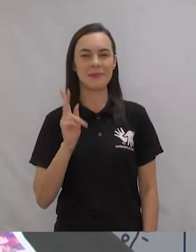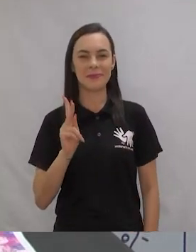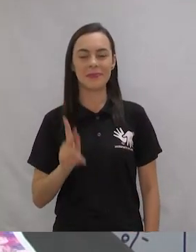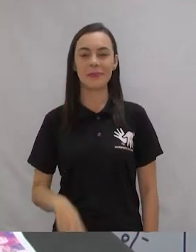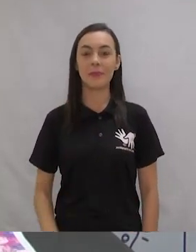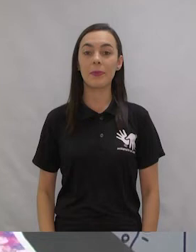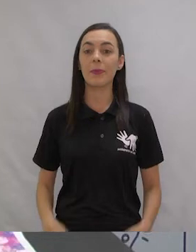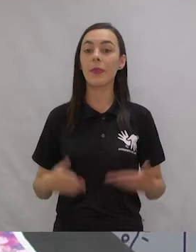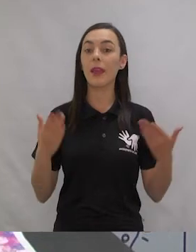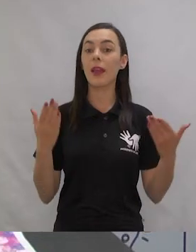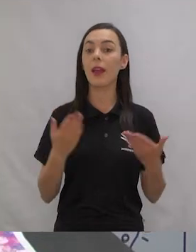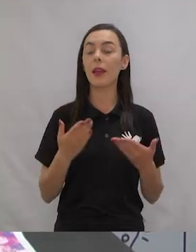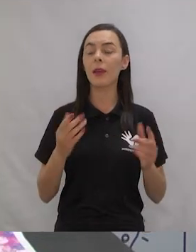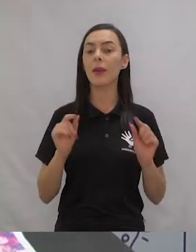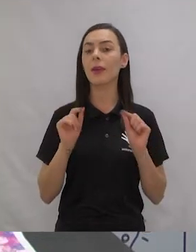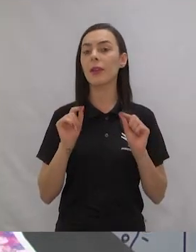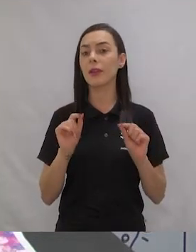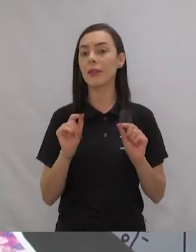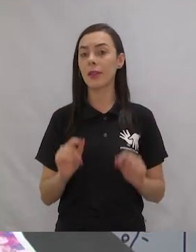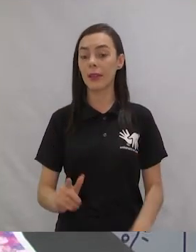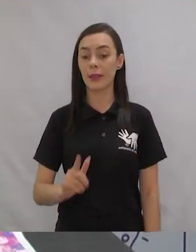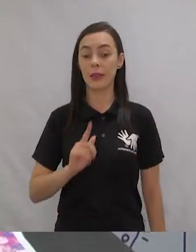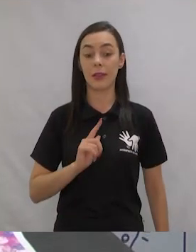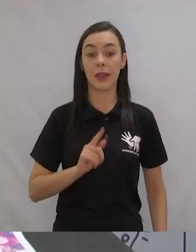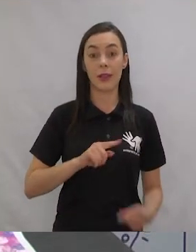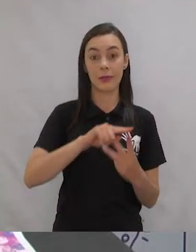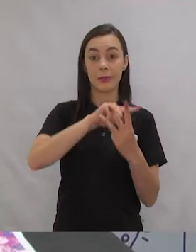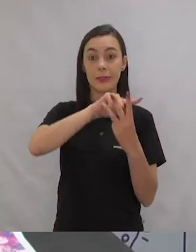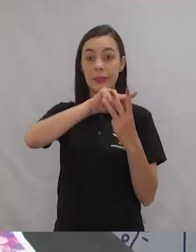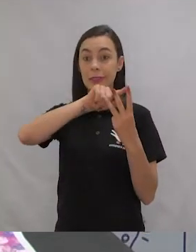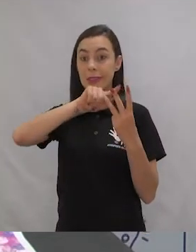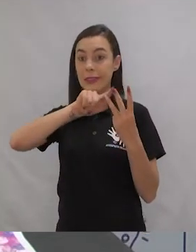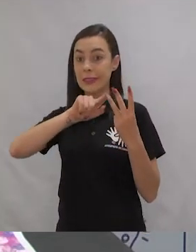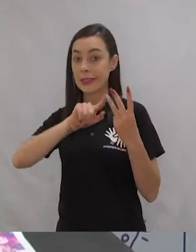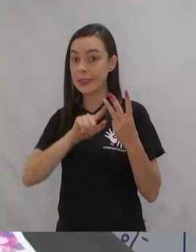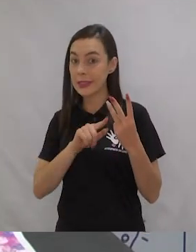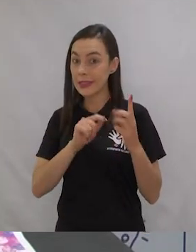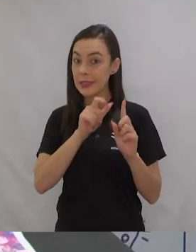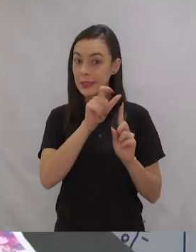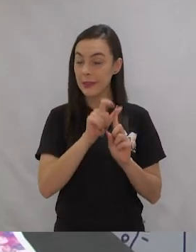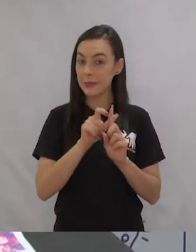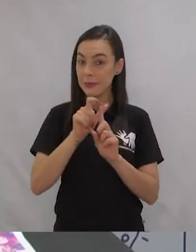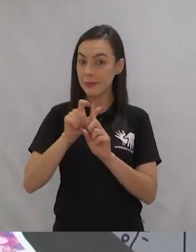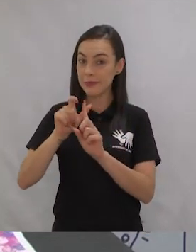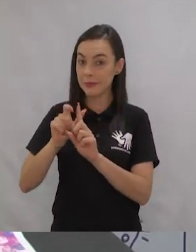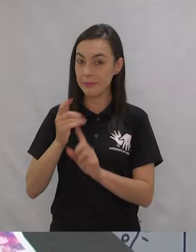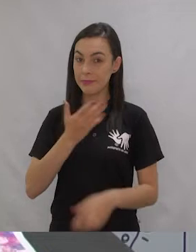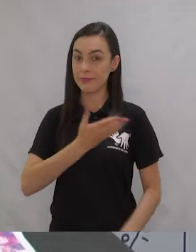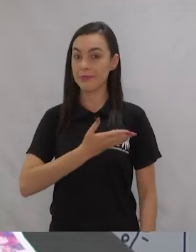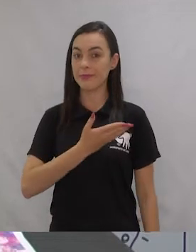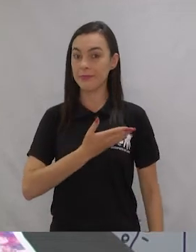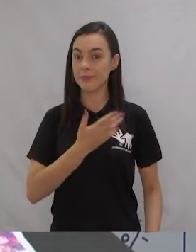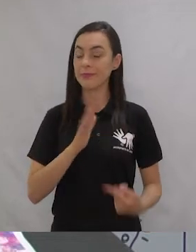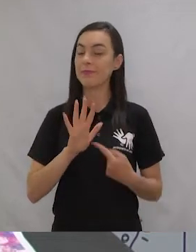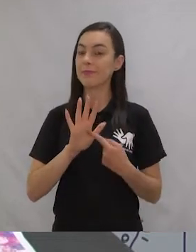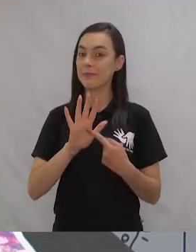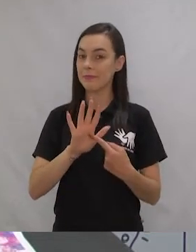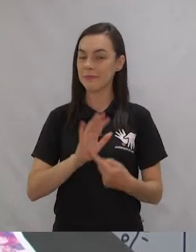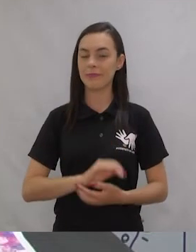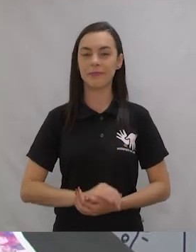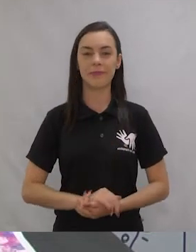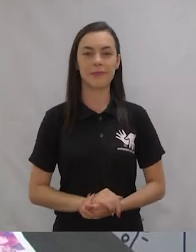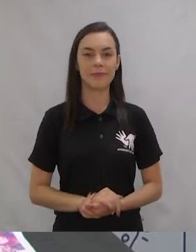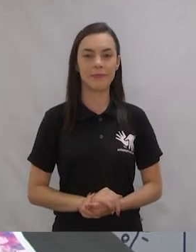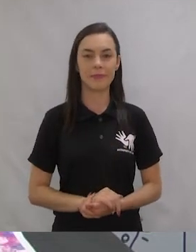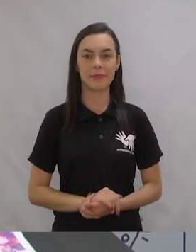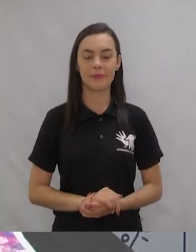bem, agora olhem aqui, nós temos três colegas aparecendo neste